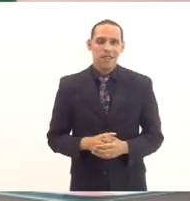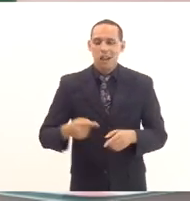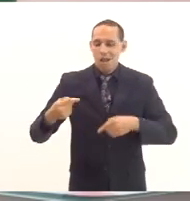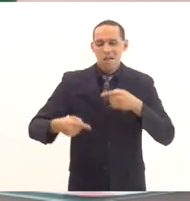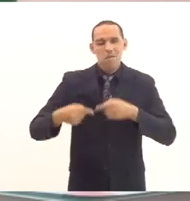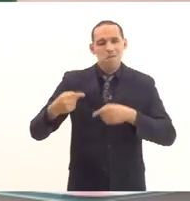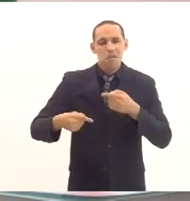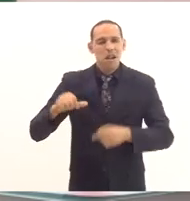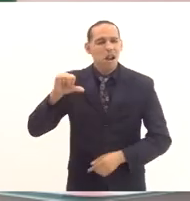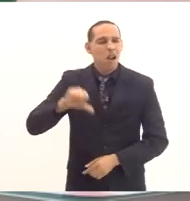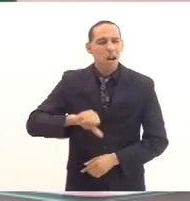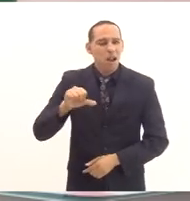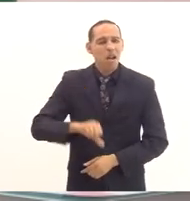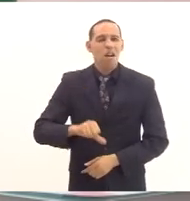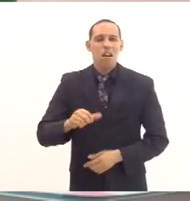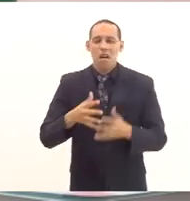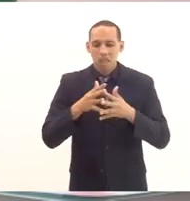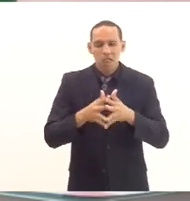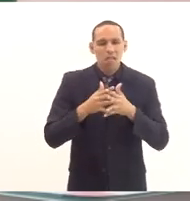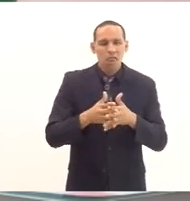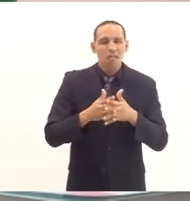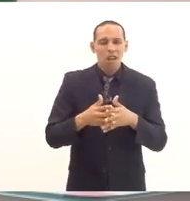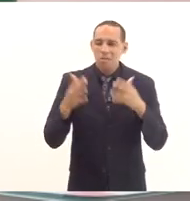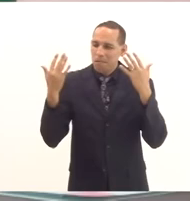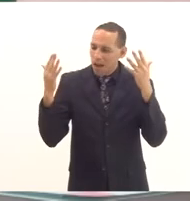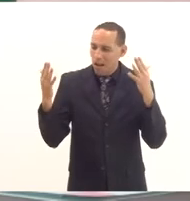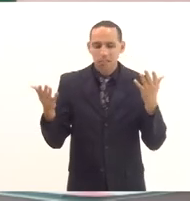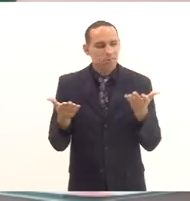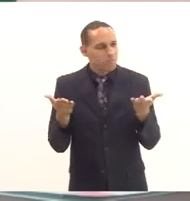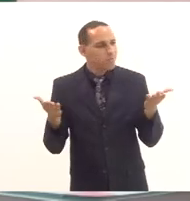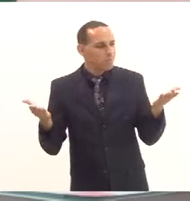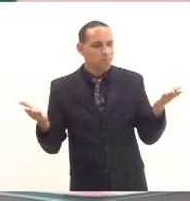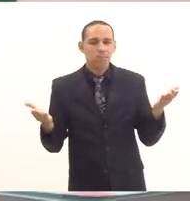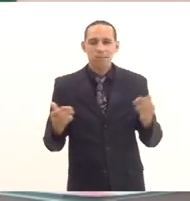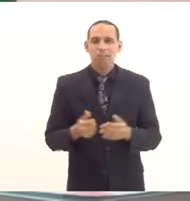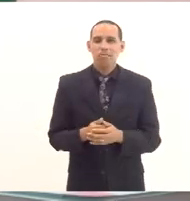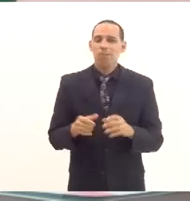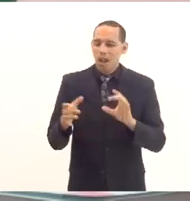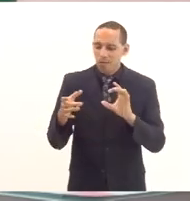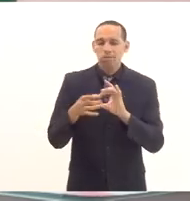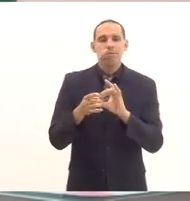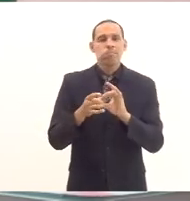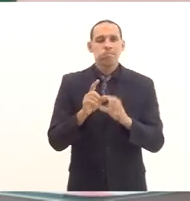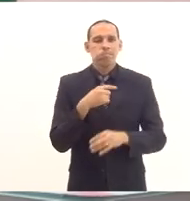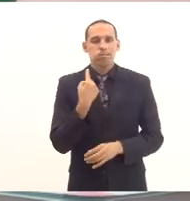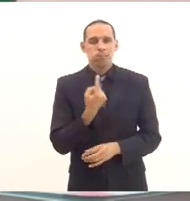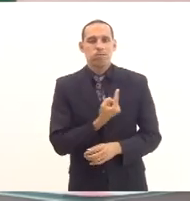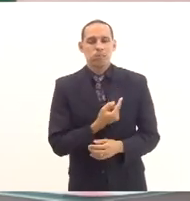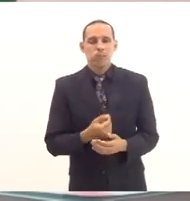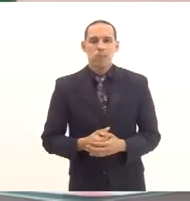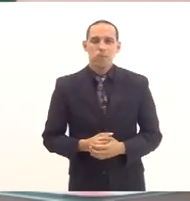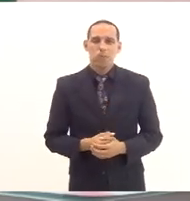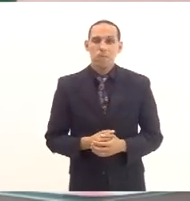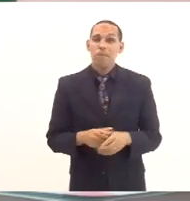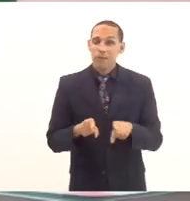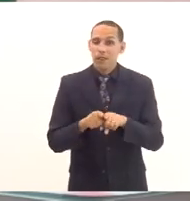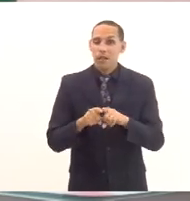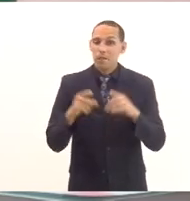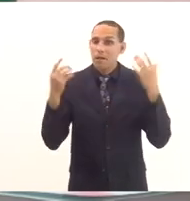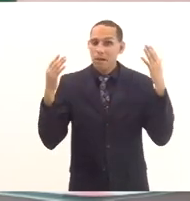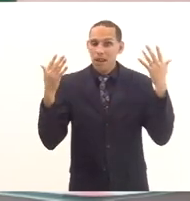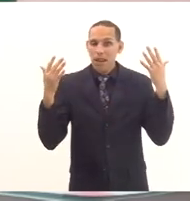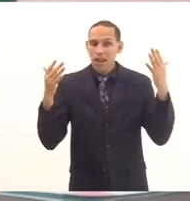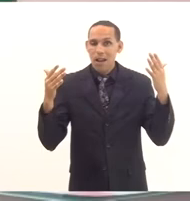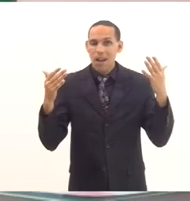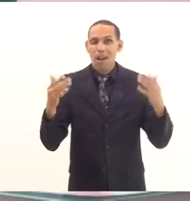perniciosa e que tanto atrapalha a vida das pessoas parabéns aí a condução de vossa excelência EA integração conosco assim como parabenizo